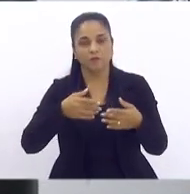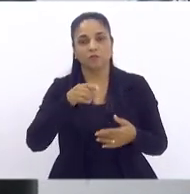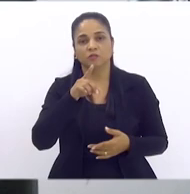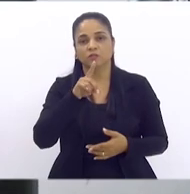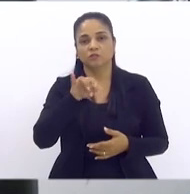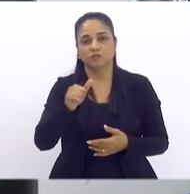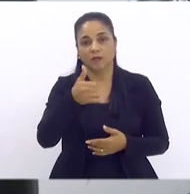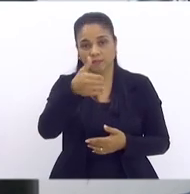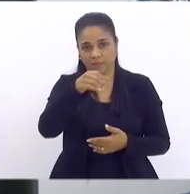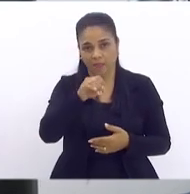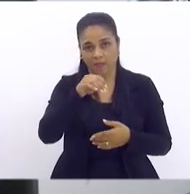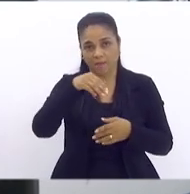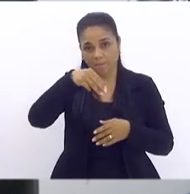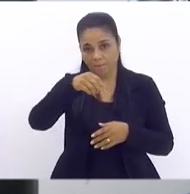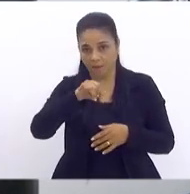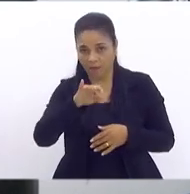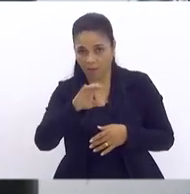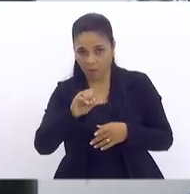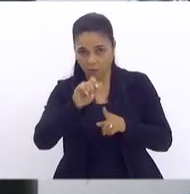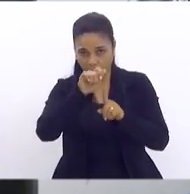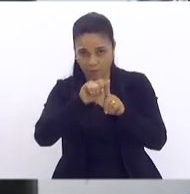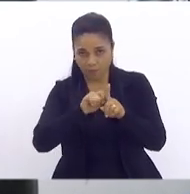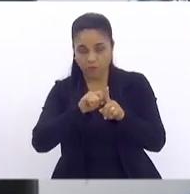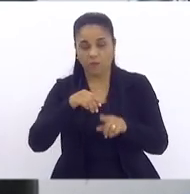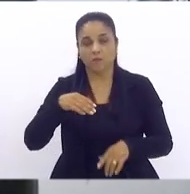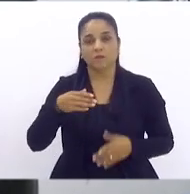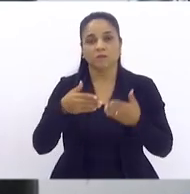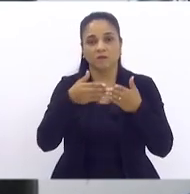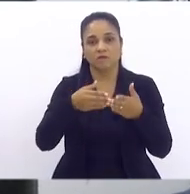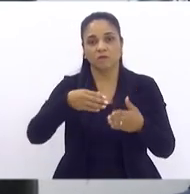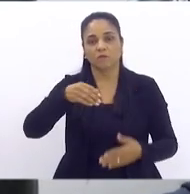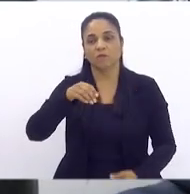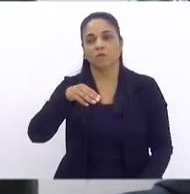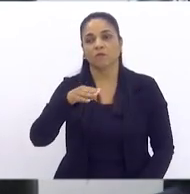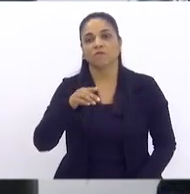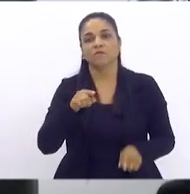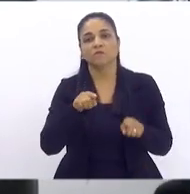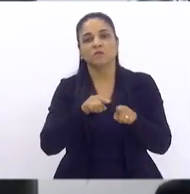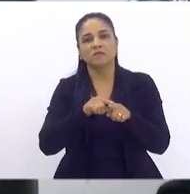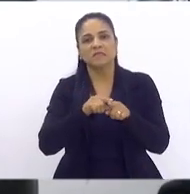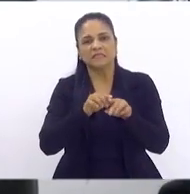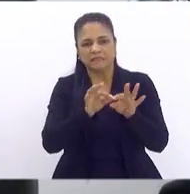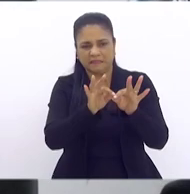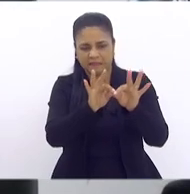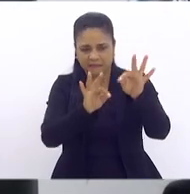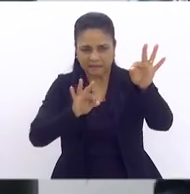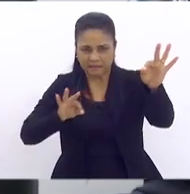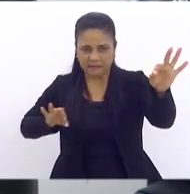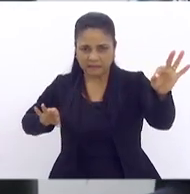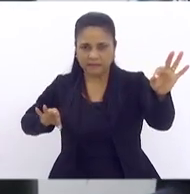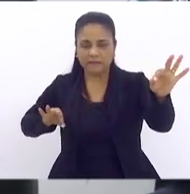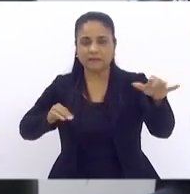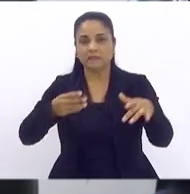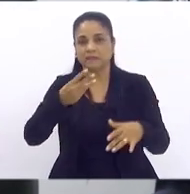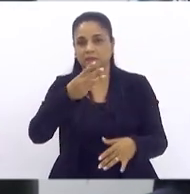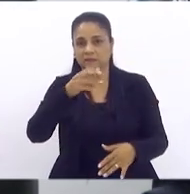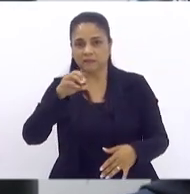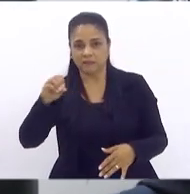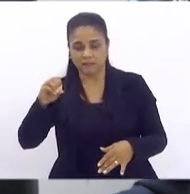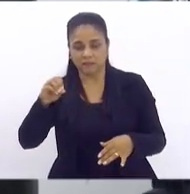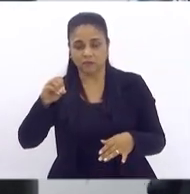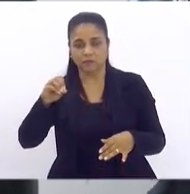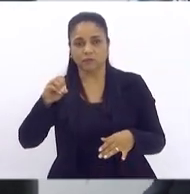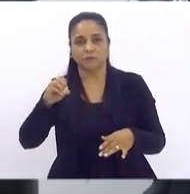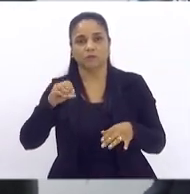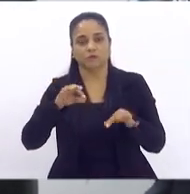maio desse ano, o navio Plum Conrad, com quase 300 metros de comprimento, por 50 metros de